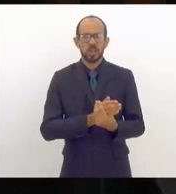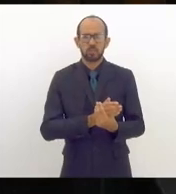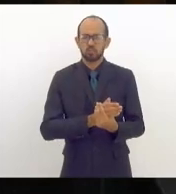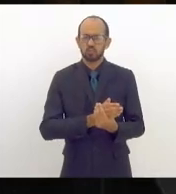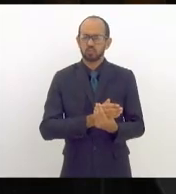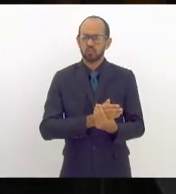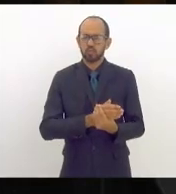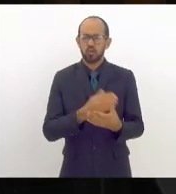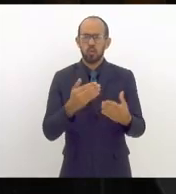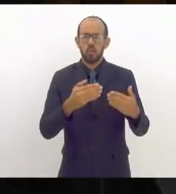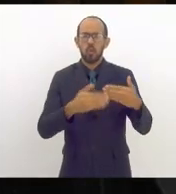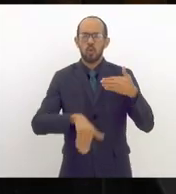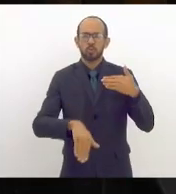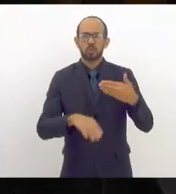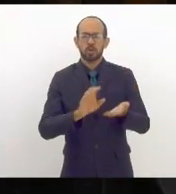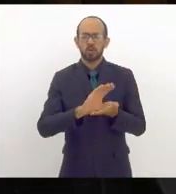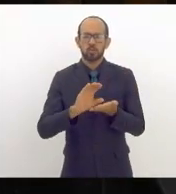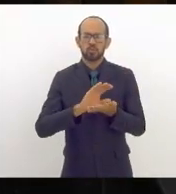inconstitucional